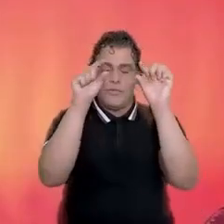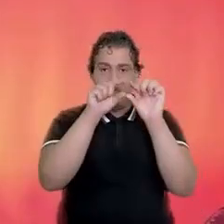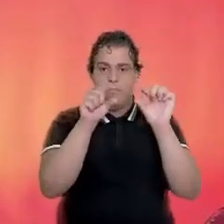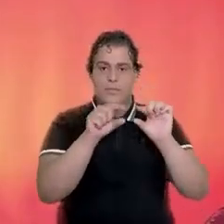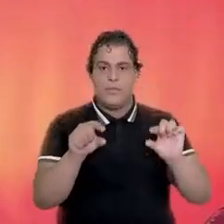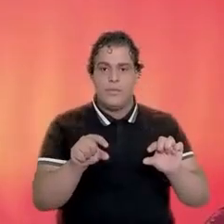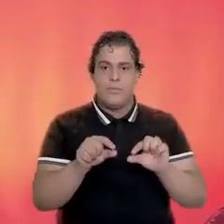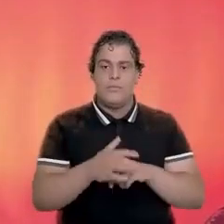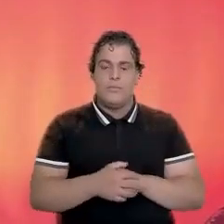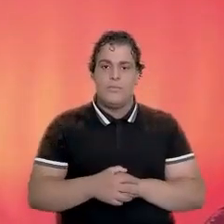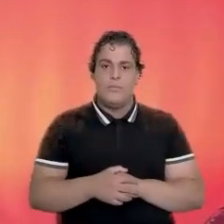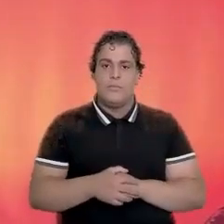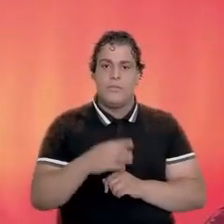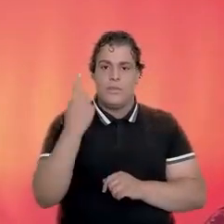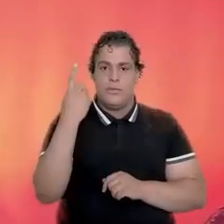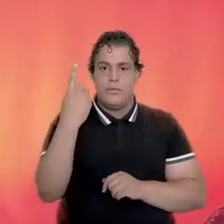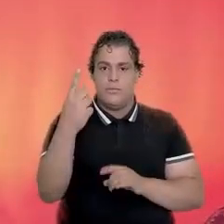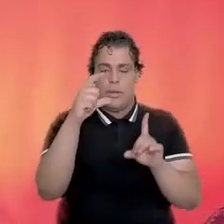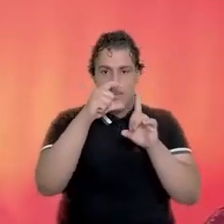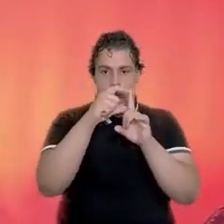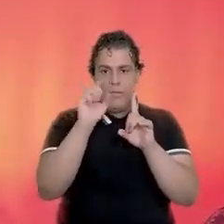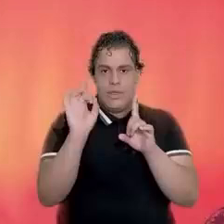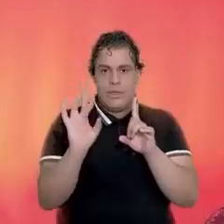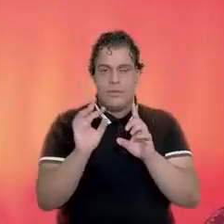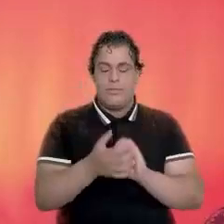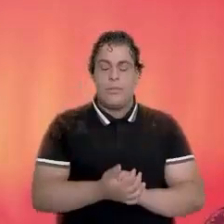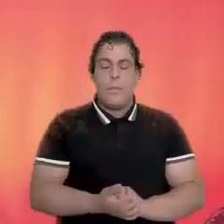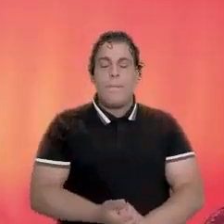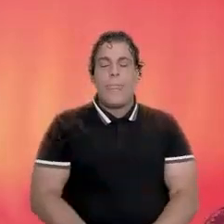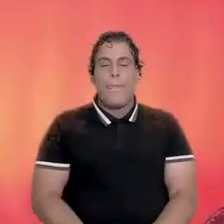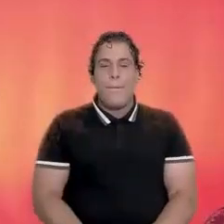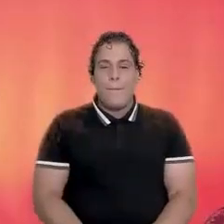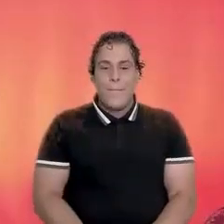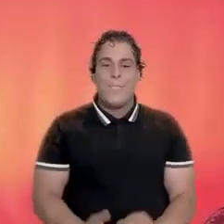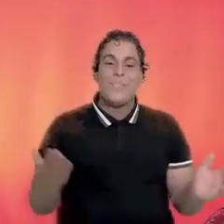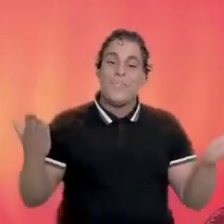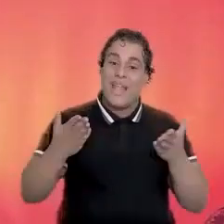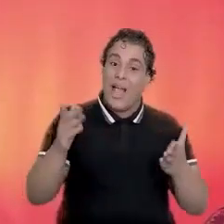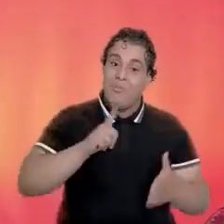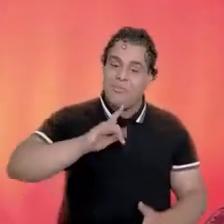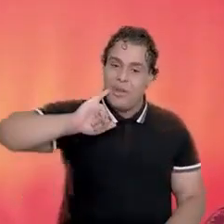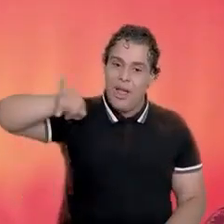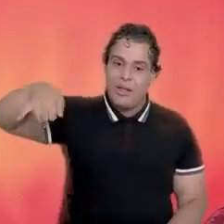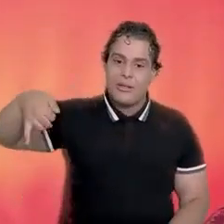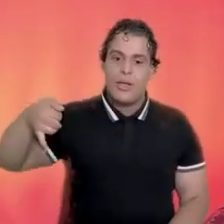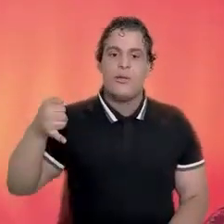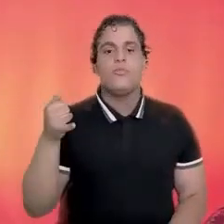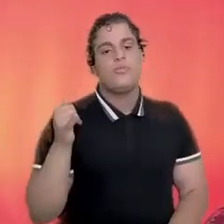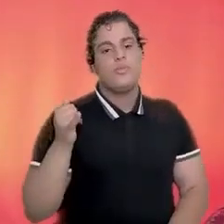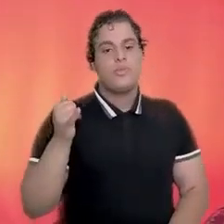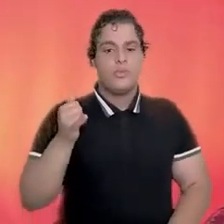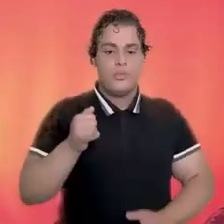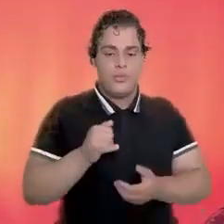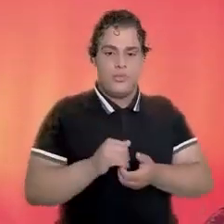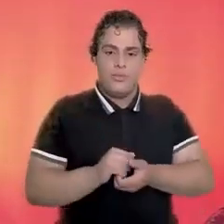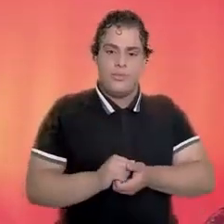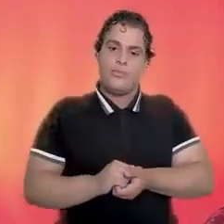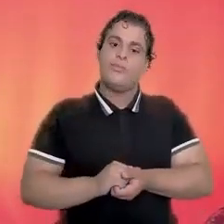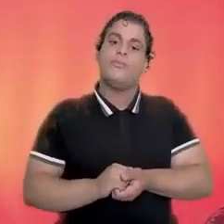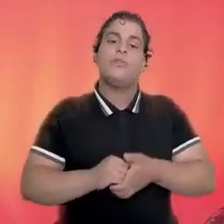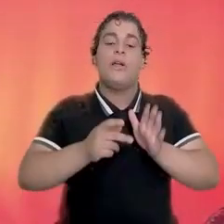são univocabulares, né? Uma única palavra. Daí, então, essa oportunidade é uma